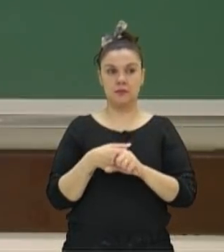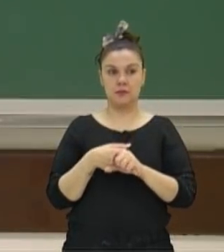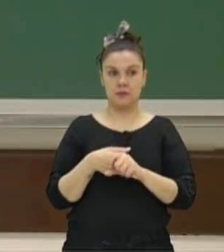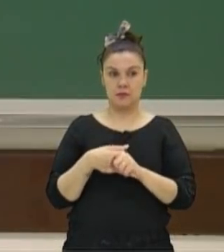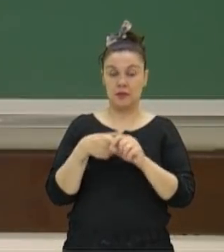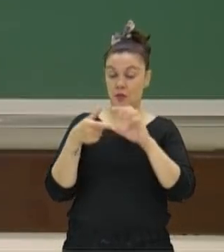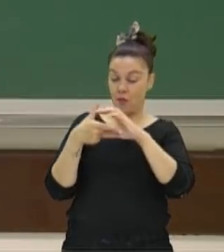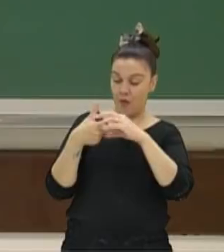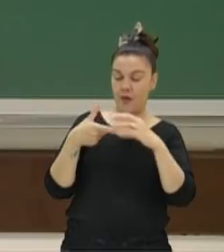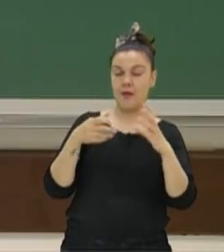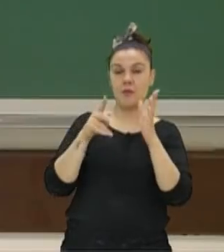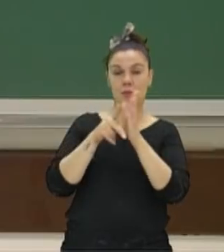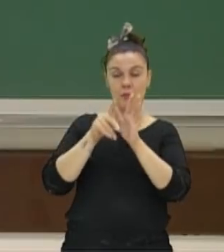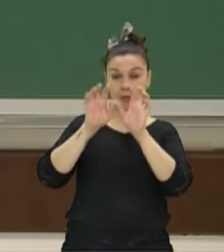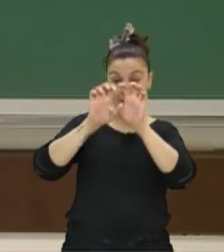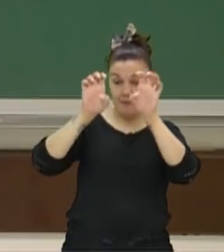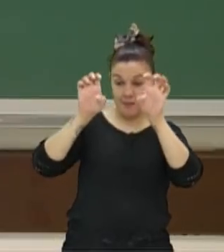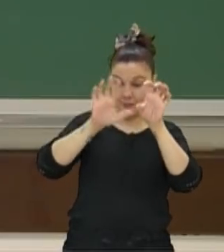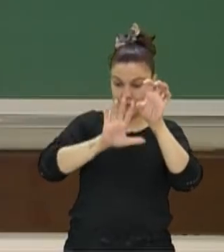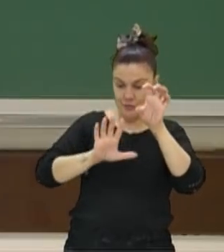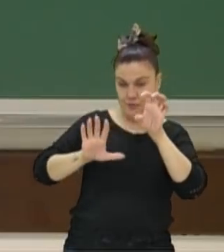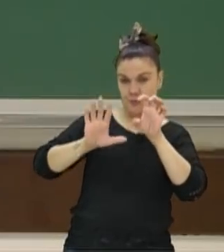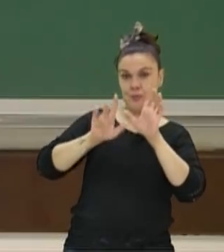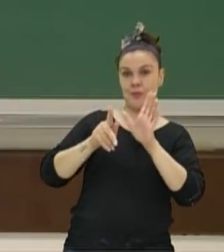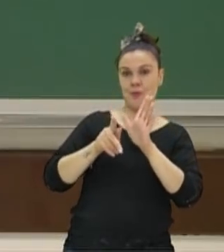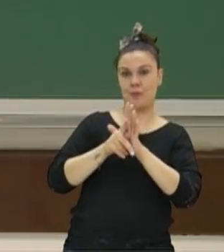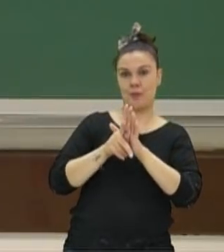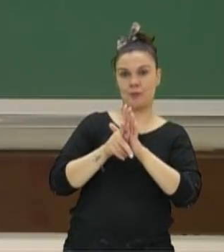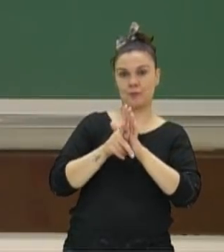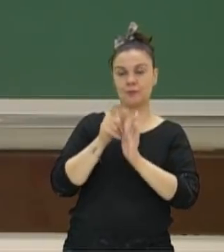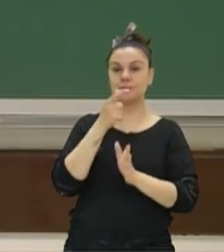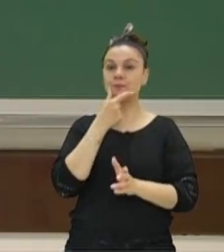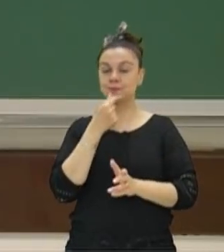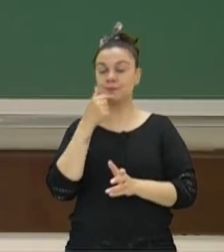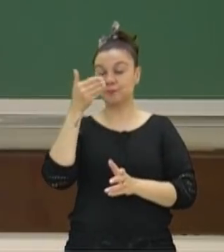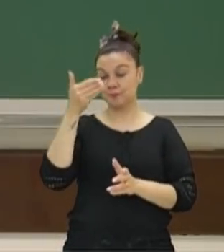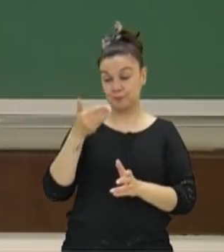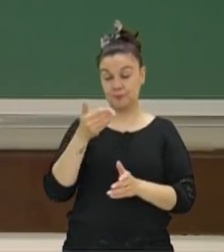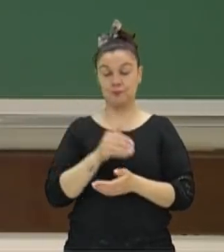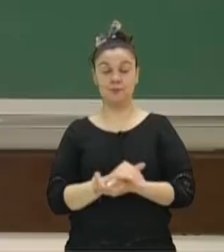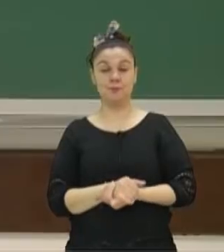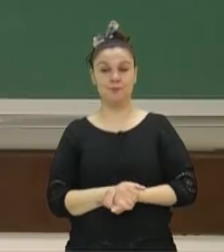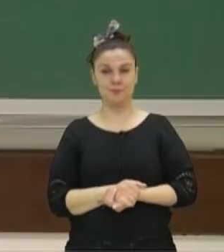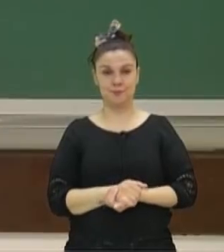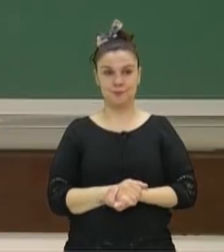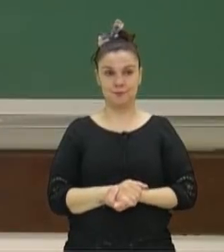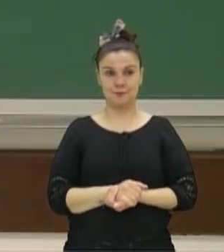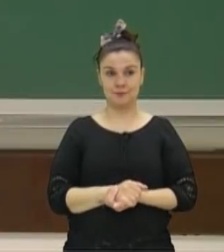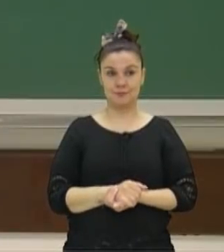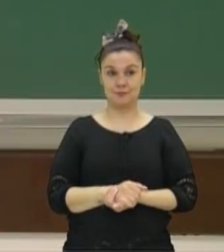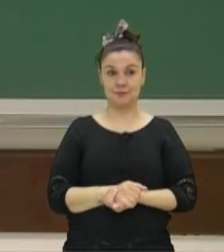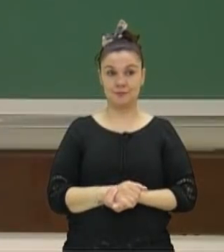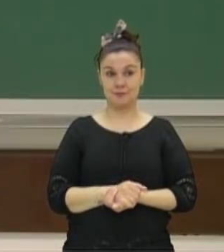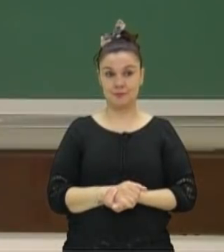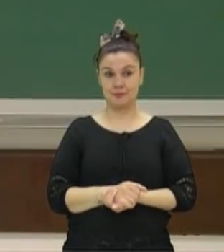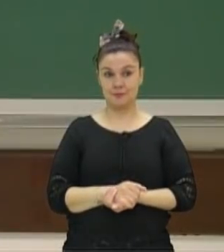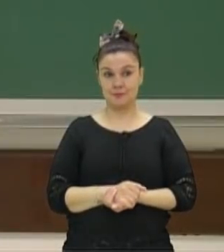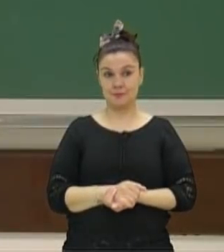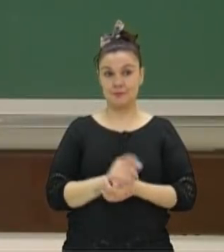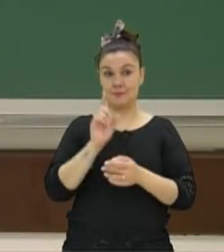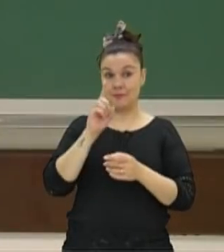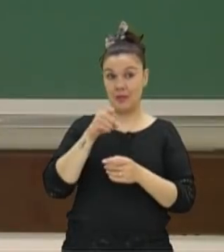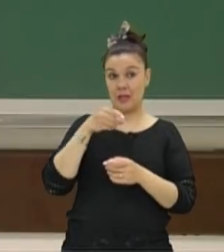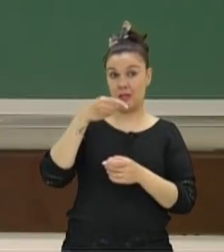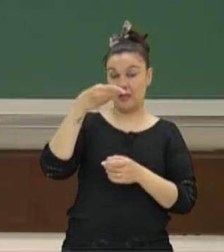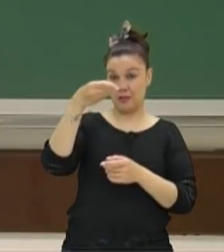essas são as estruturas, né, os órgãos do sistema genital masculino. E na